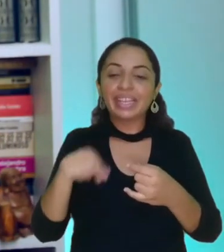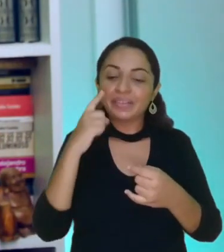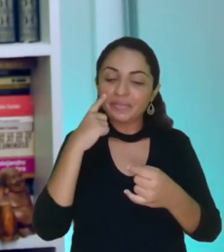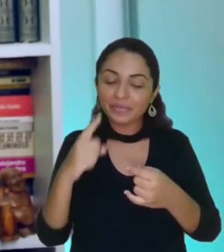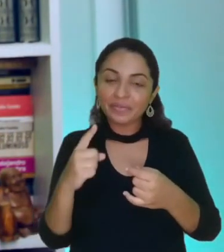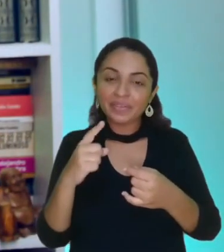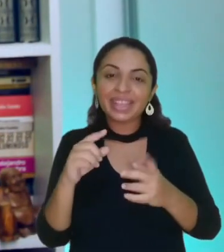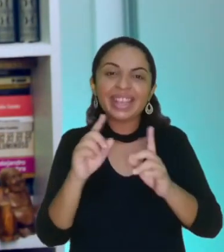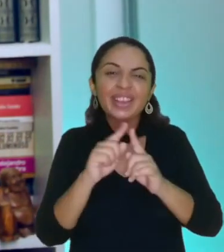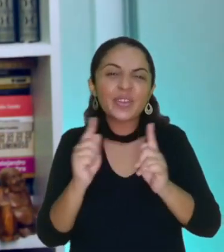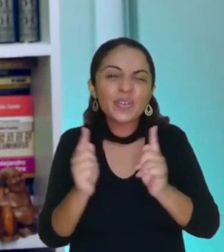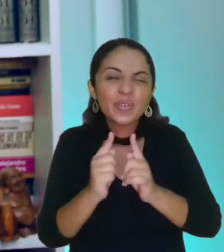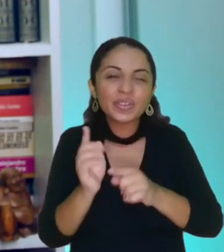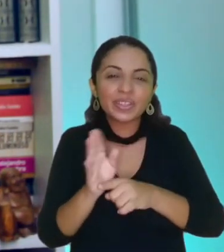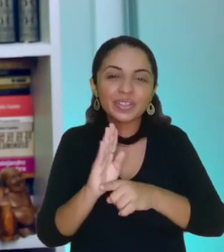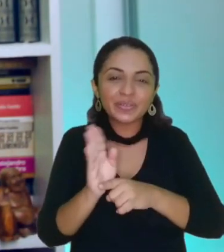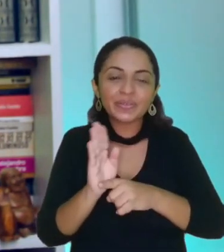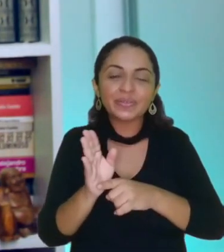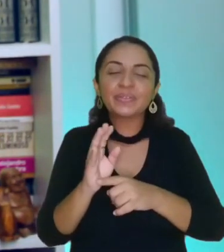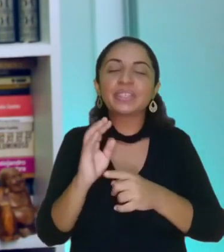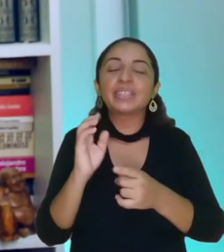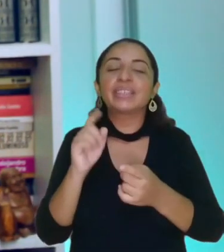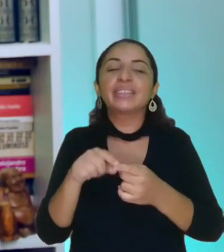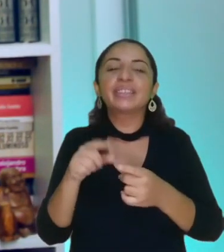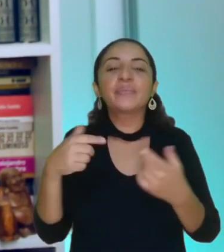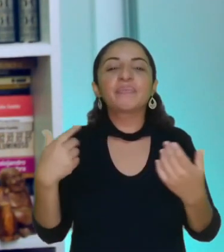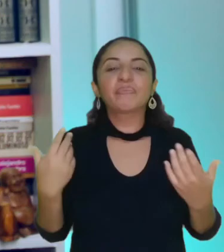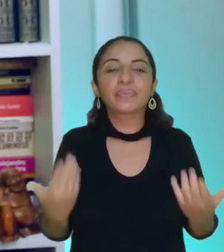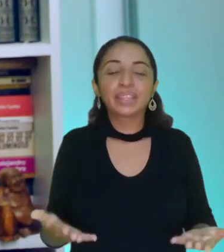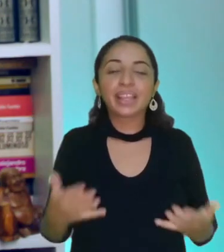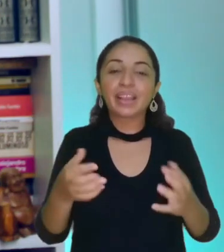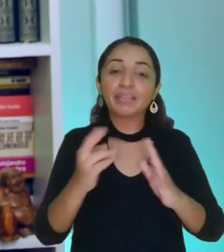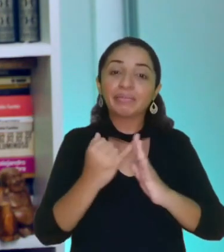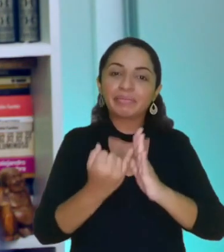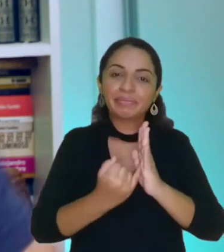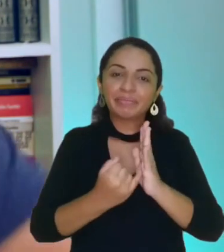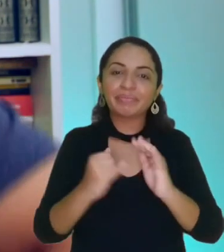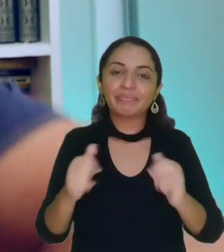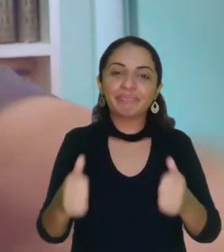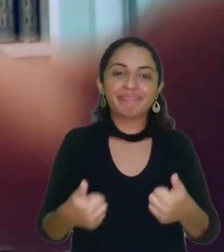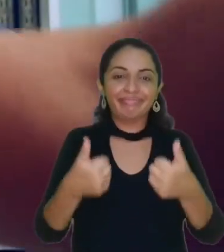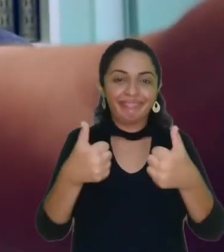dos vídeos. Tem uma playlist com esses shorts. E é isso aí, pessoal. Aproveita para se inscrever. E é isso aí. Valeu!